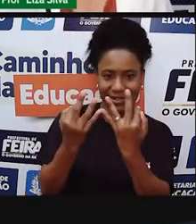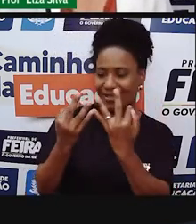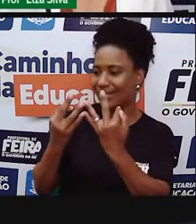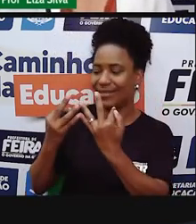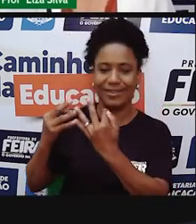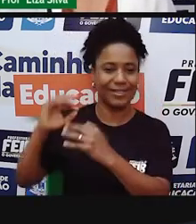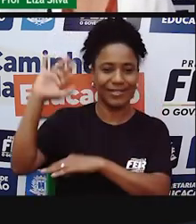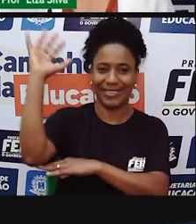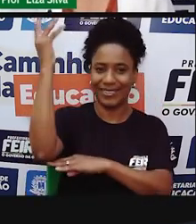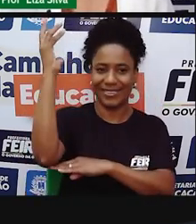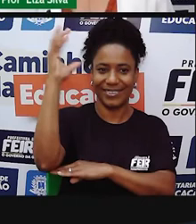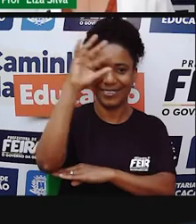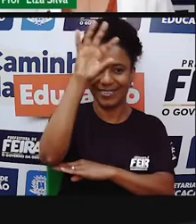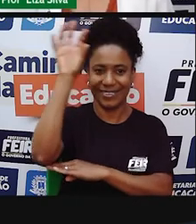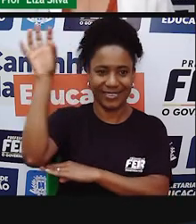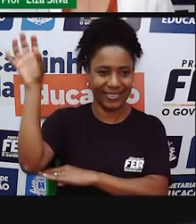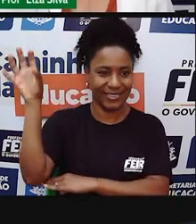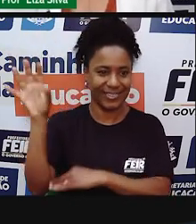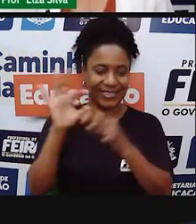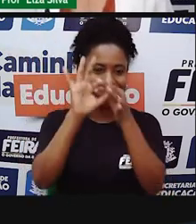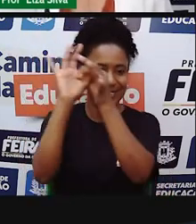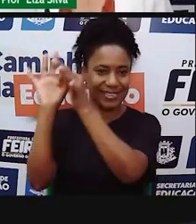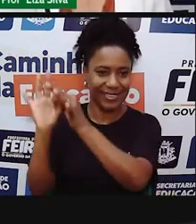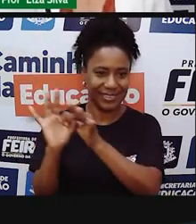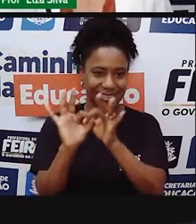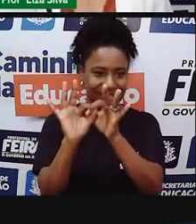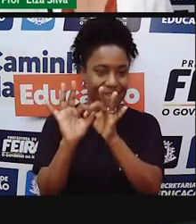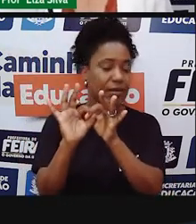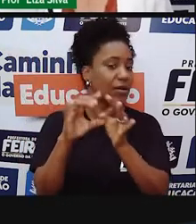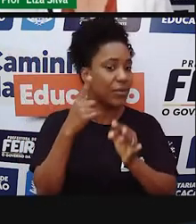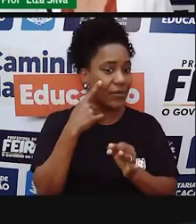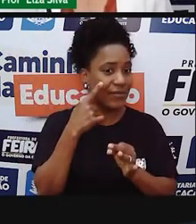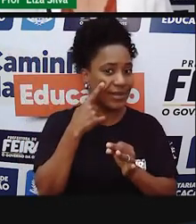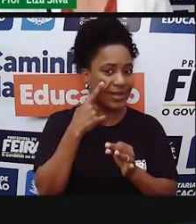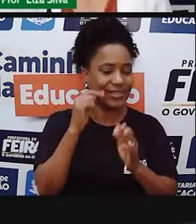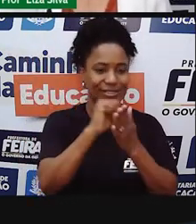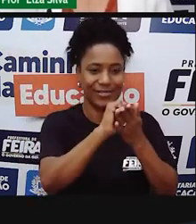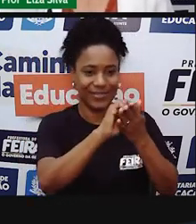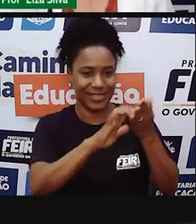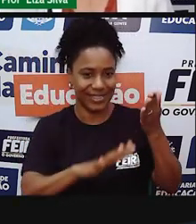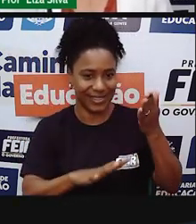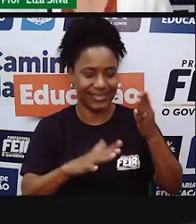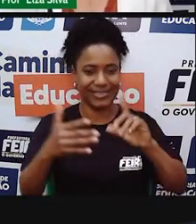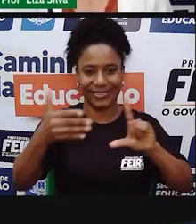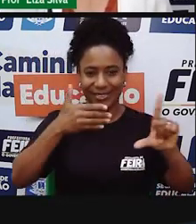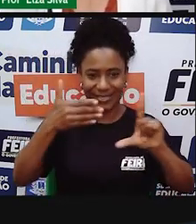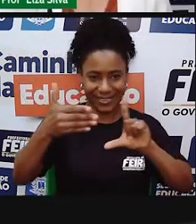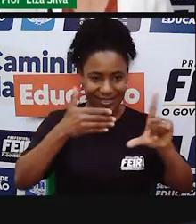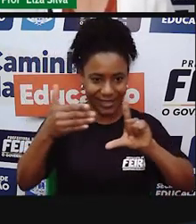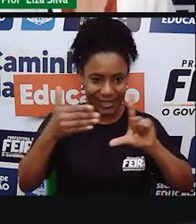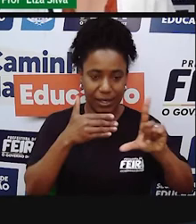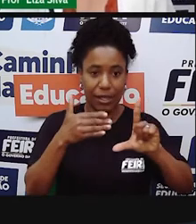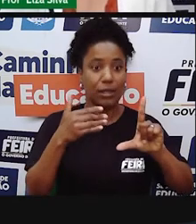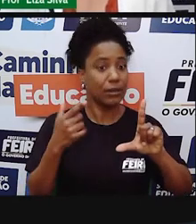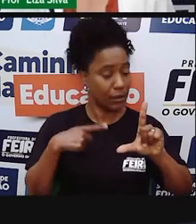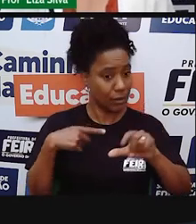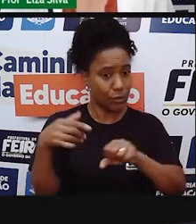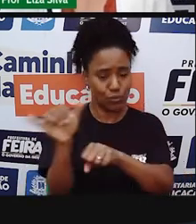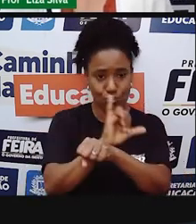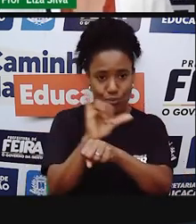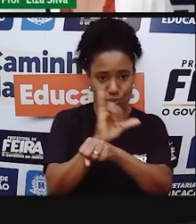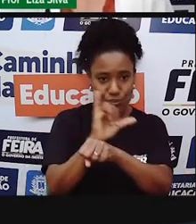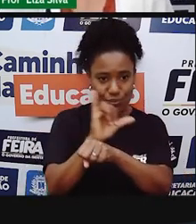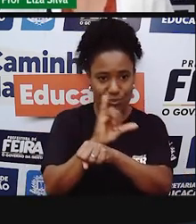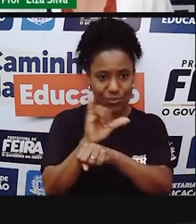iremos realizar essa atividade interativa. Lembrando que ela está disponível através do link no canal